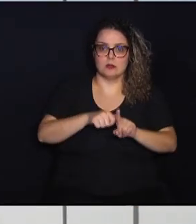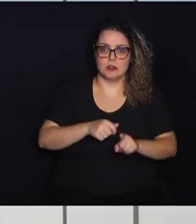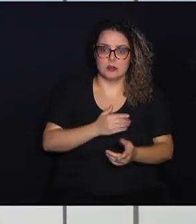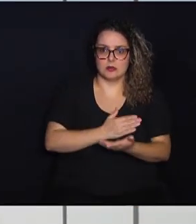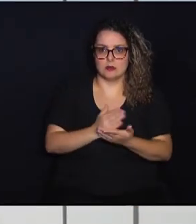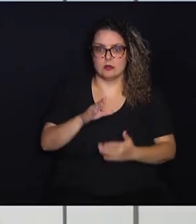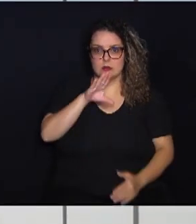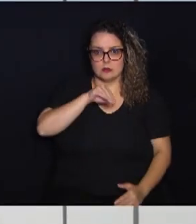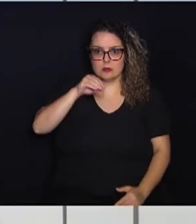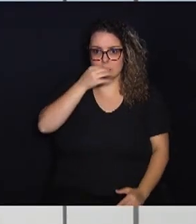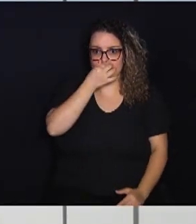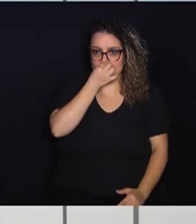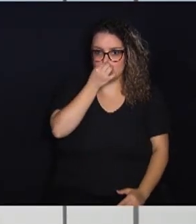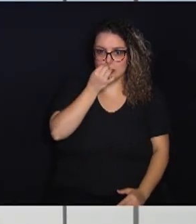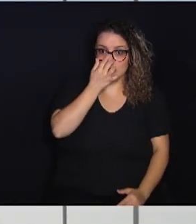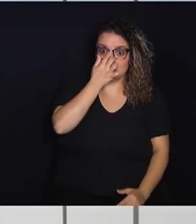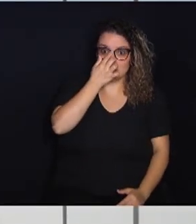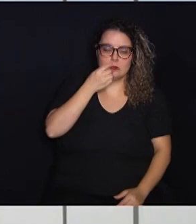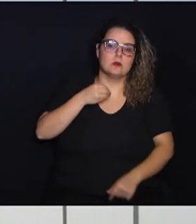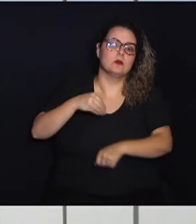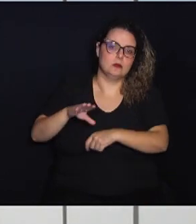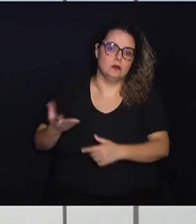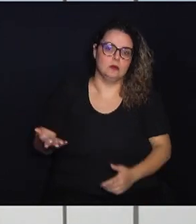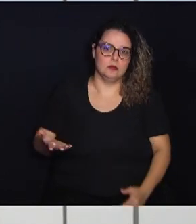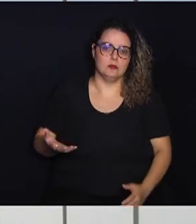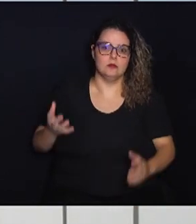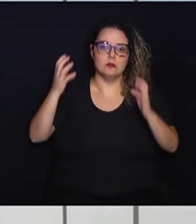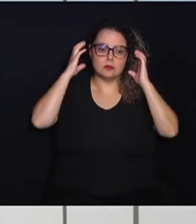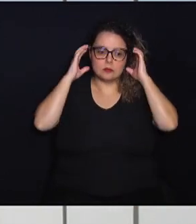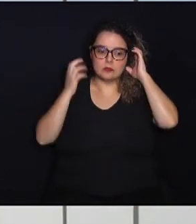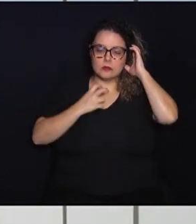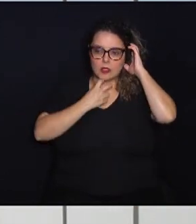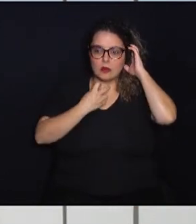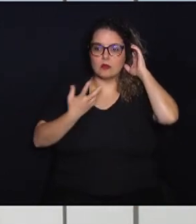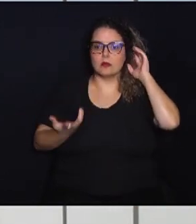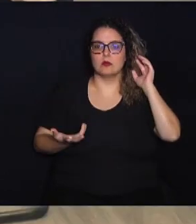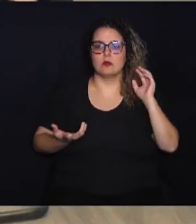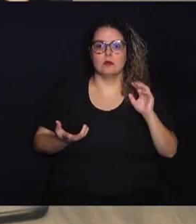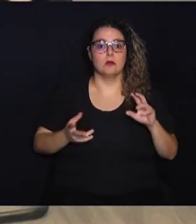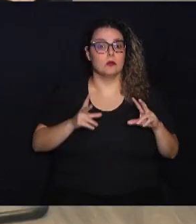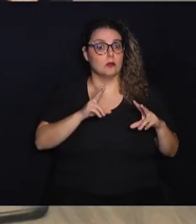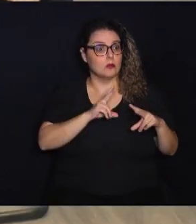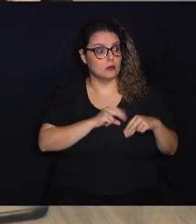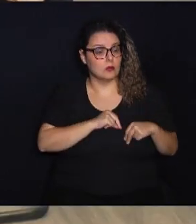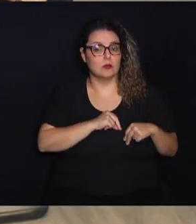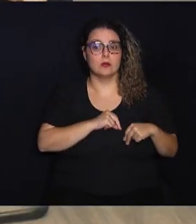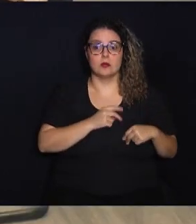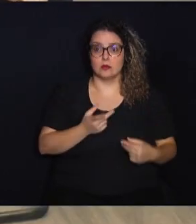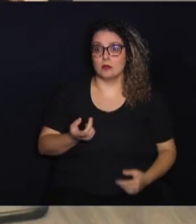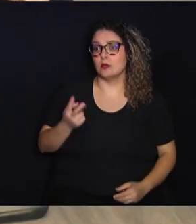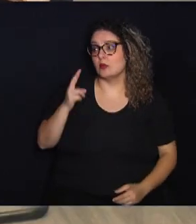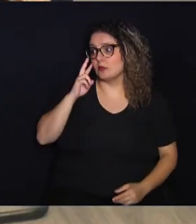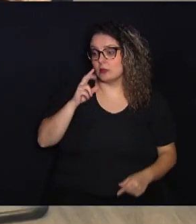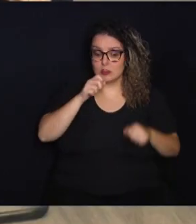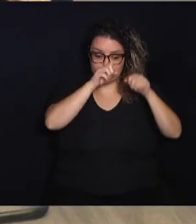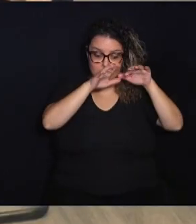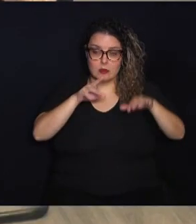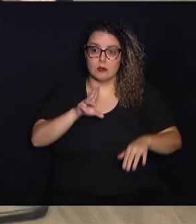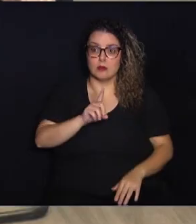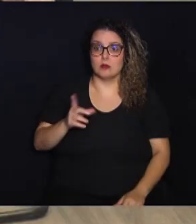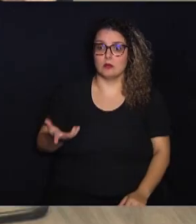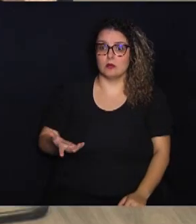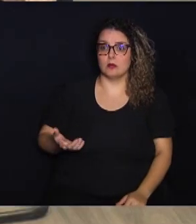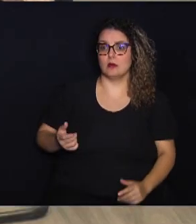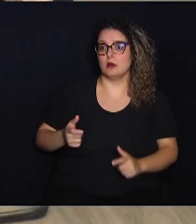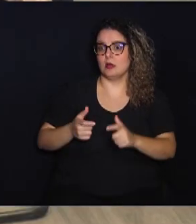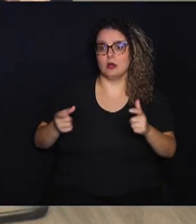falar, eu vou indicar que vá procurar um fono. Menina. Ou vou ver se é autista ou não. Sim. Posso te dizer que a grande